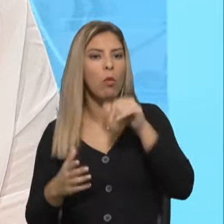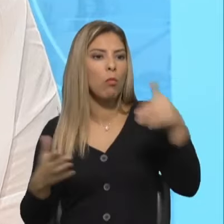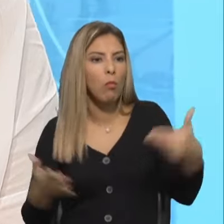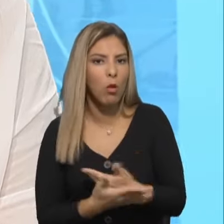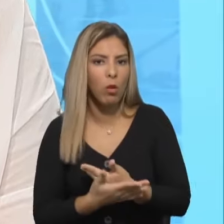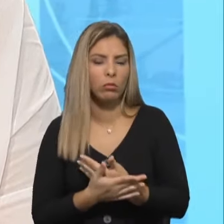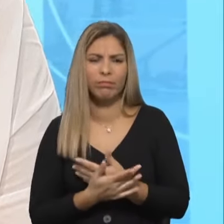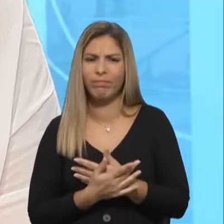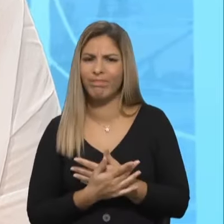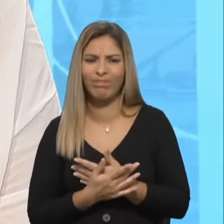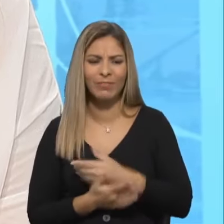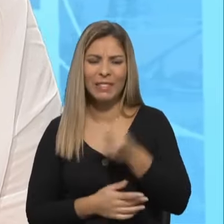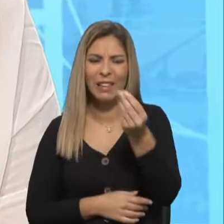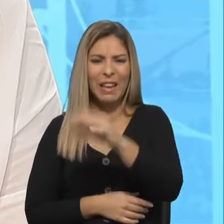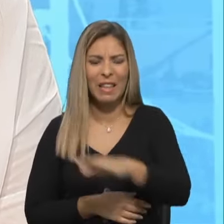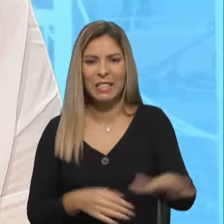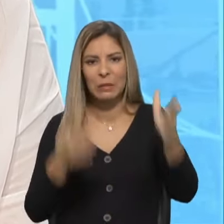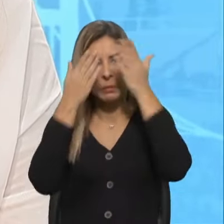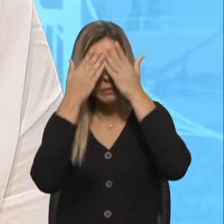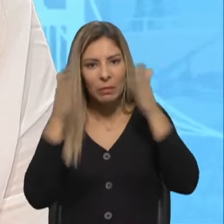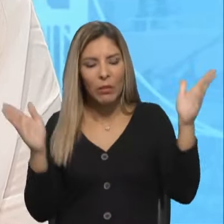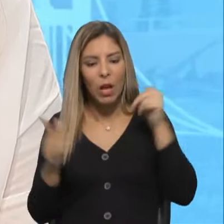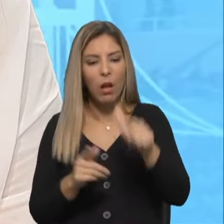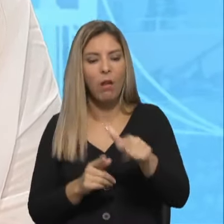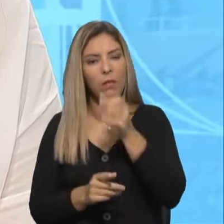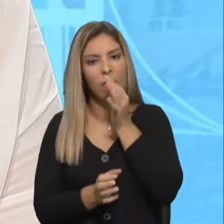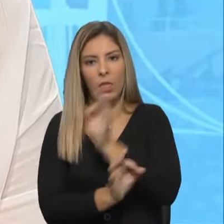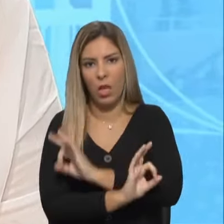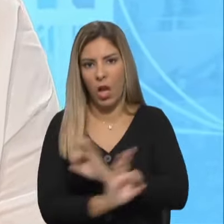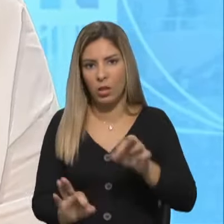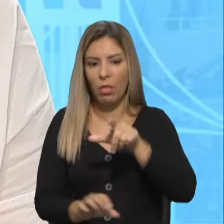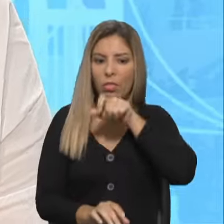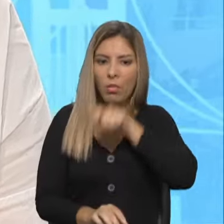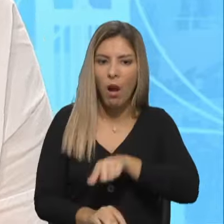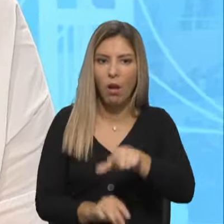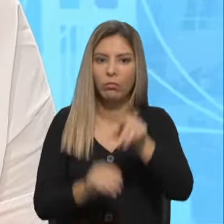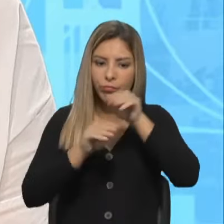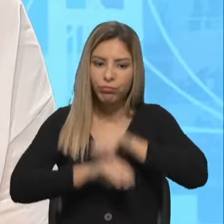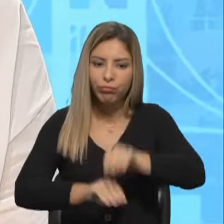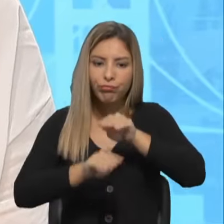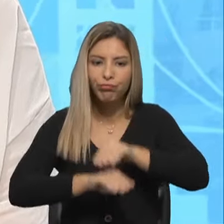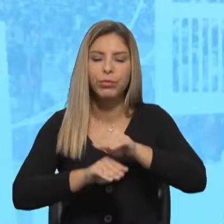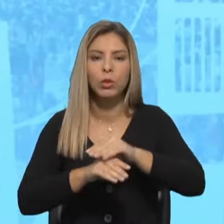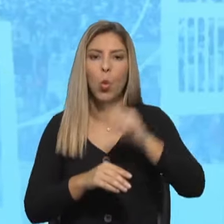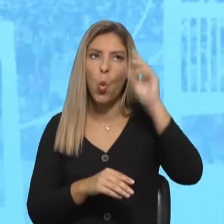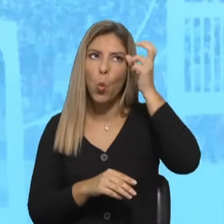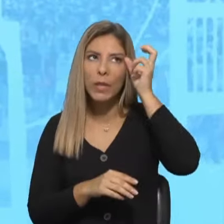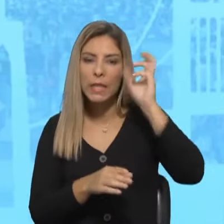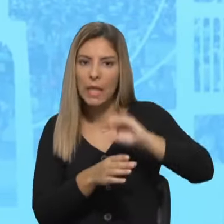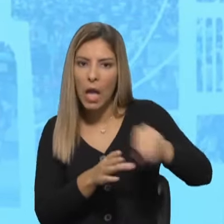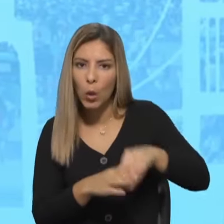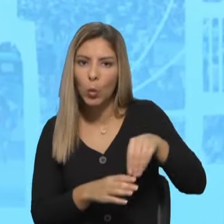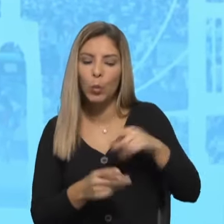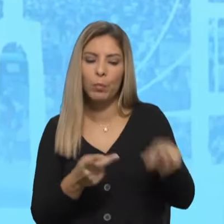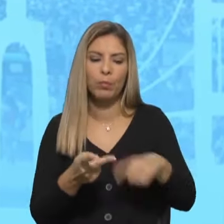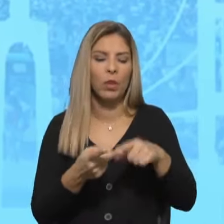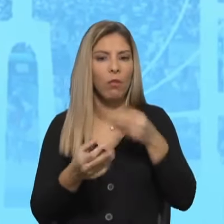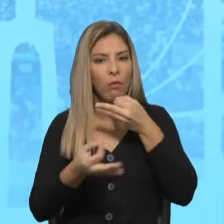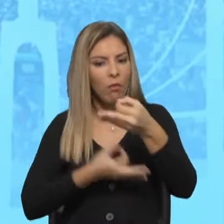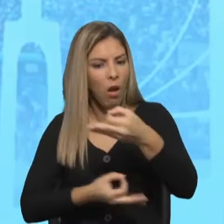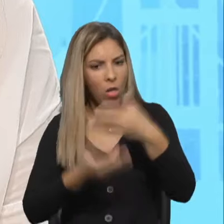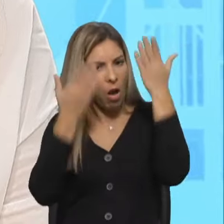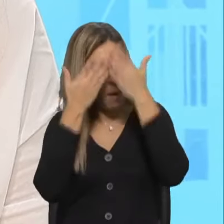então nós temos uma oportunidade fantástica de eh desmistificar alguns conceitos de falar abertamente sobre